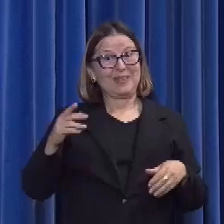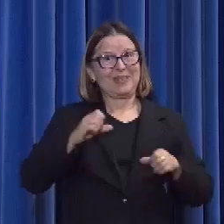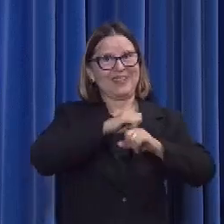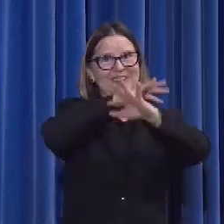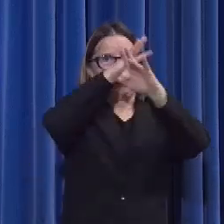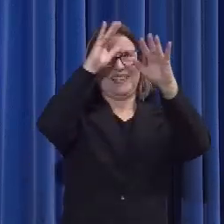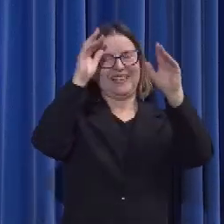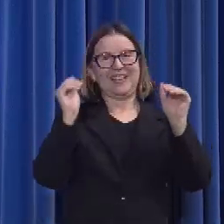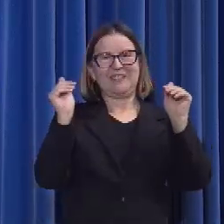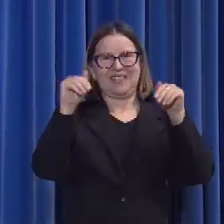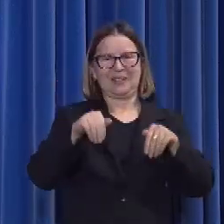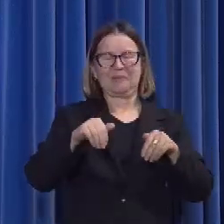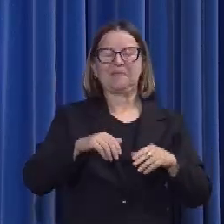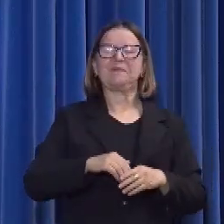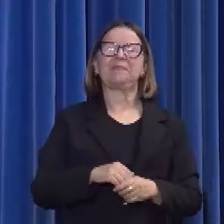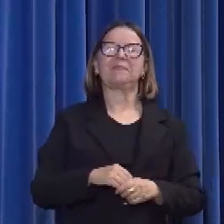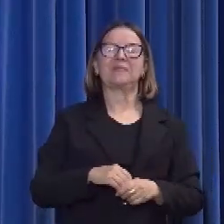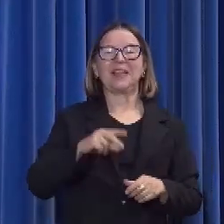aquilo que Jesus disse para o